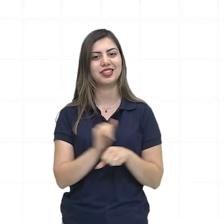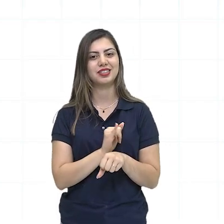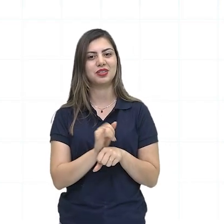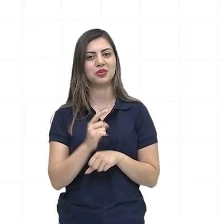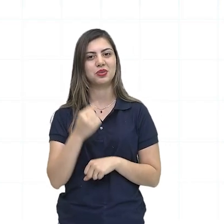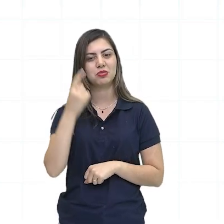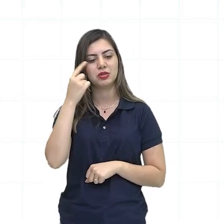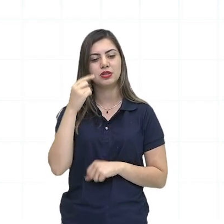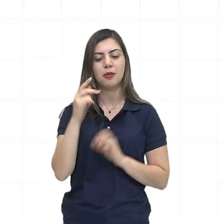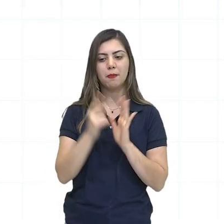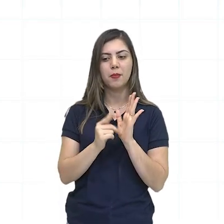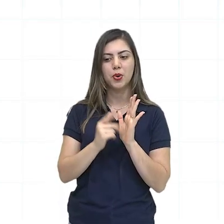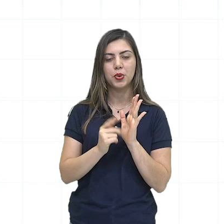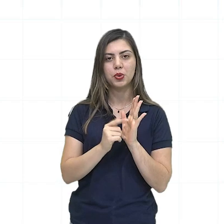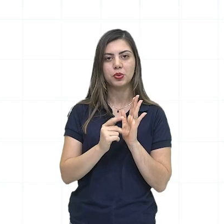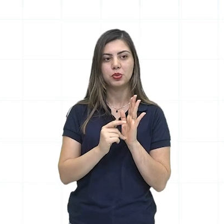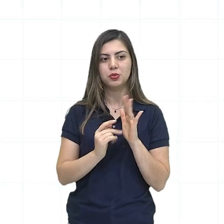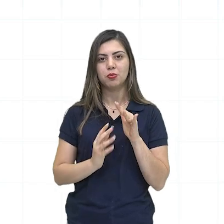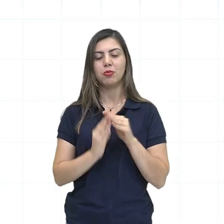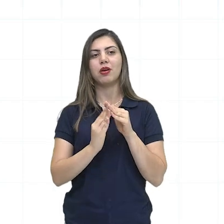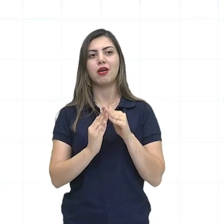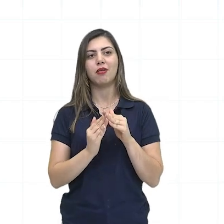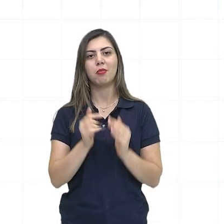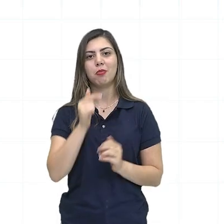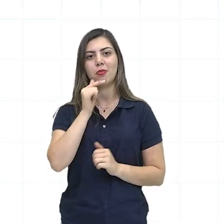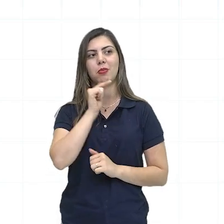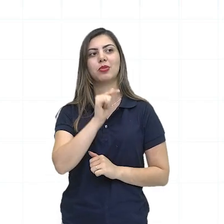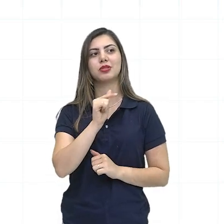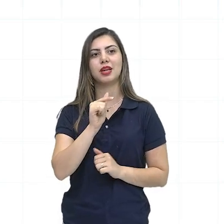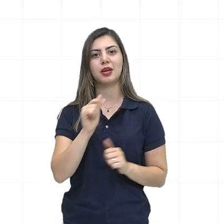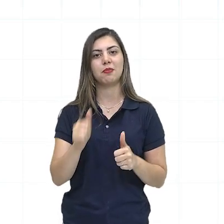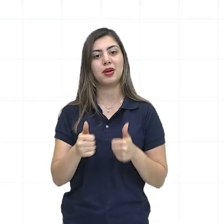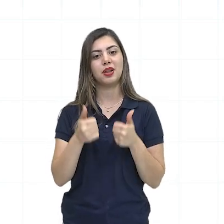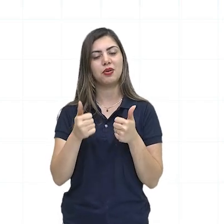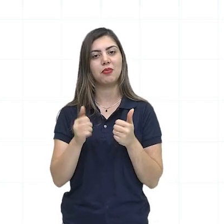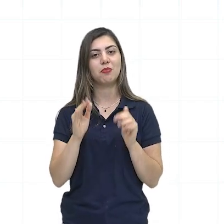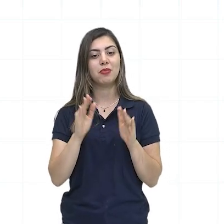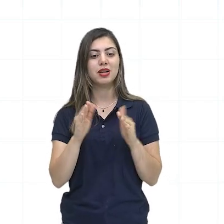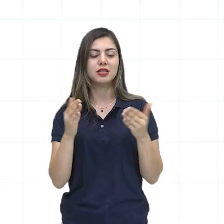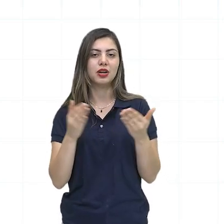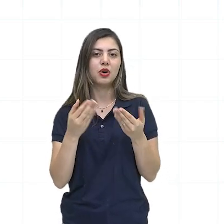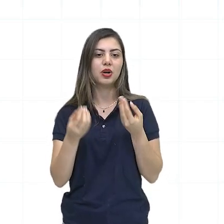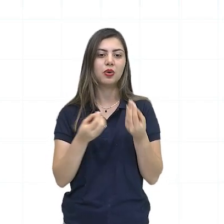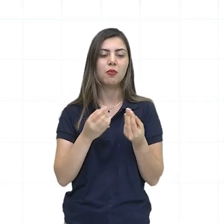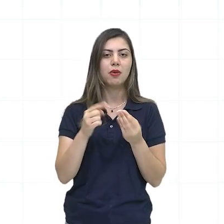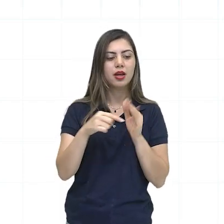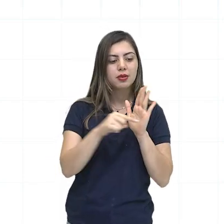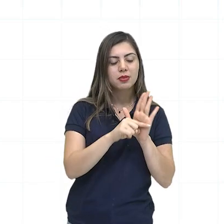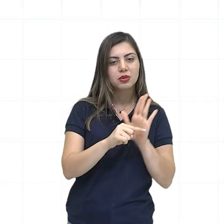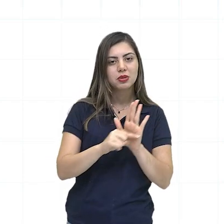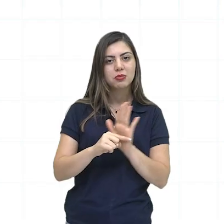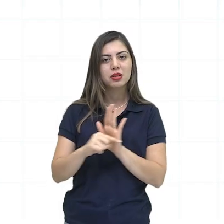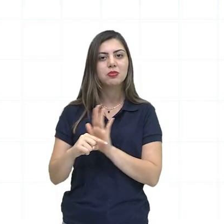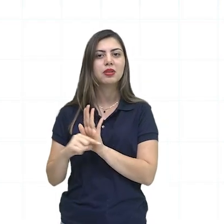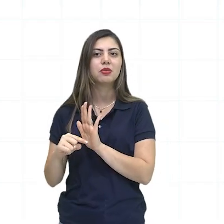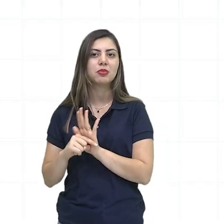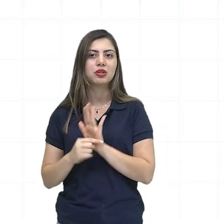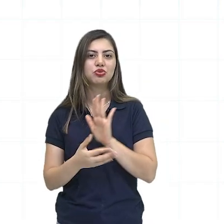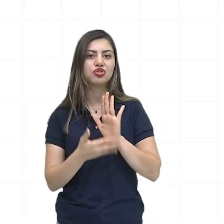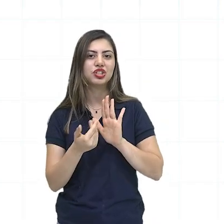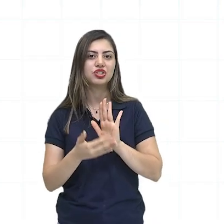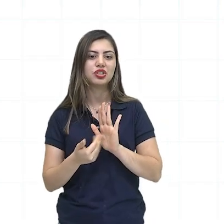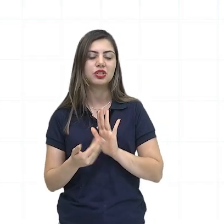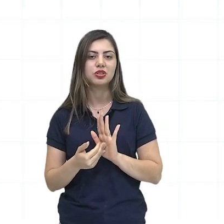a pessoa fizer, melhor. Acaba que é assim, só que vai o quê? Subtraindo aí, né, desses 501 pontos.